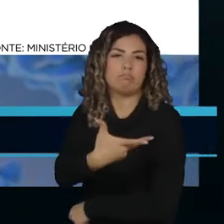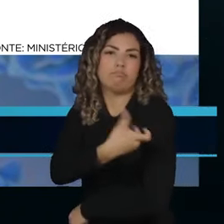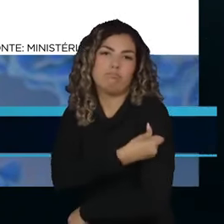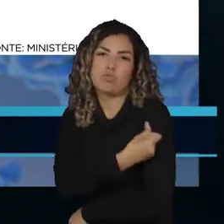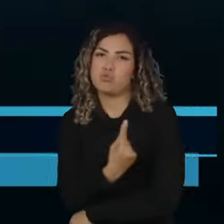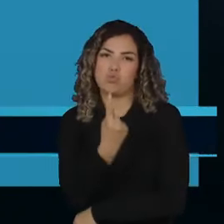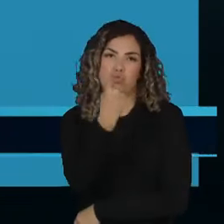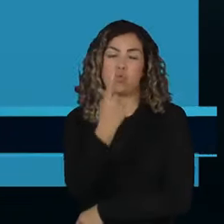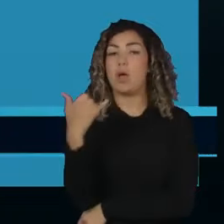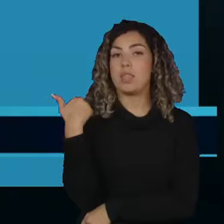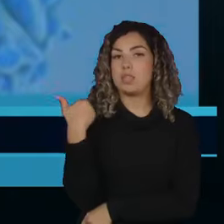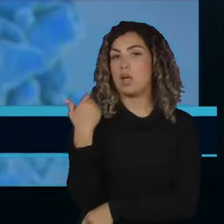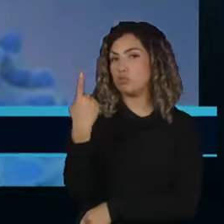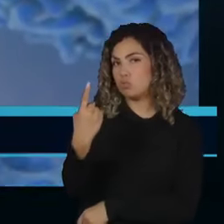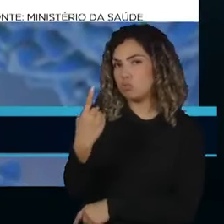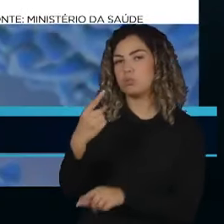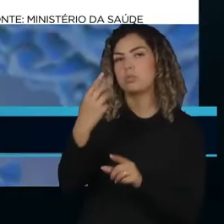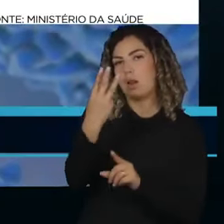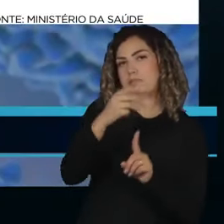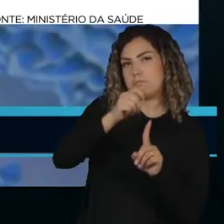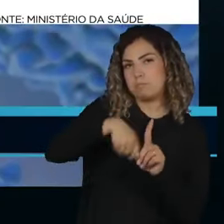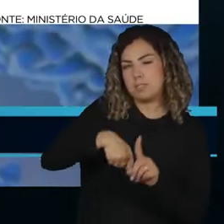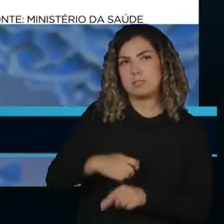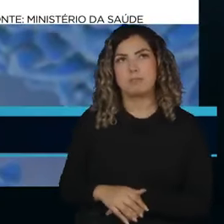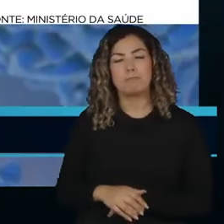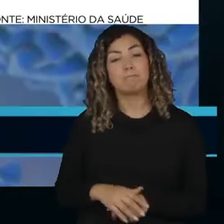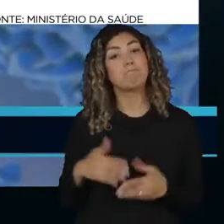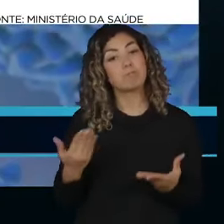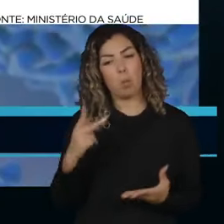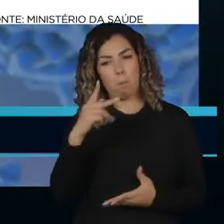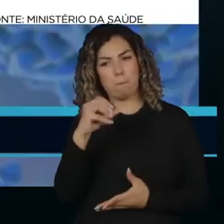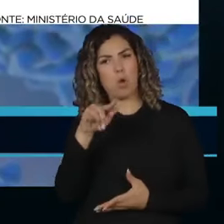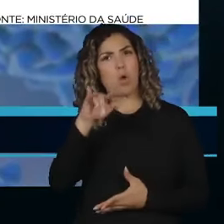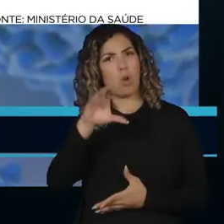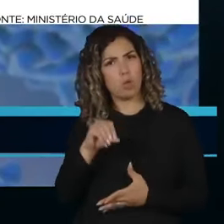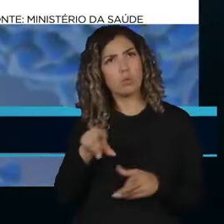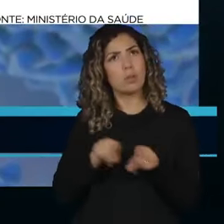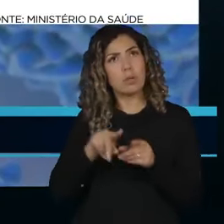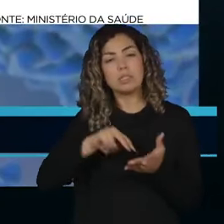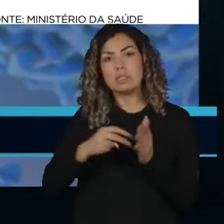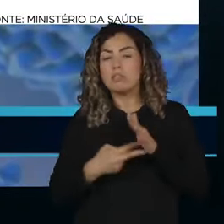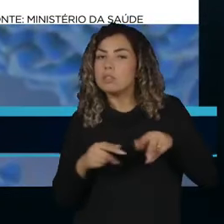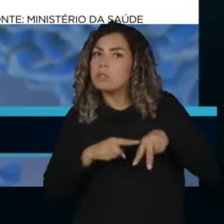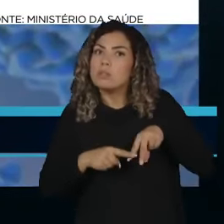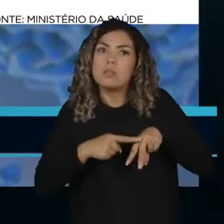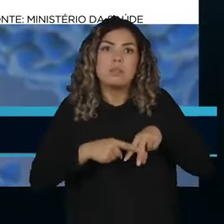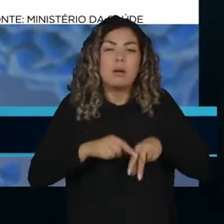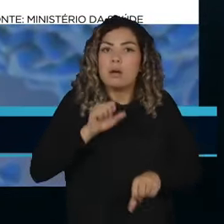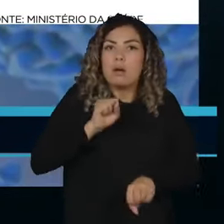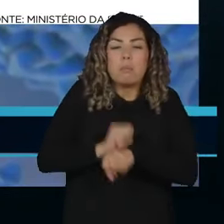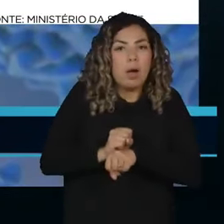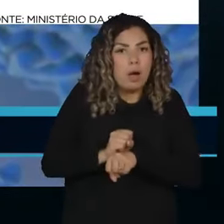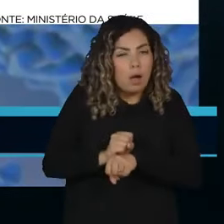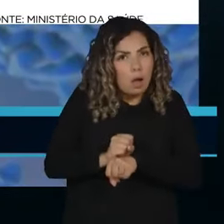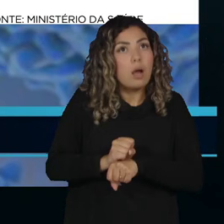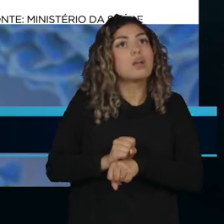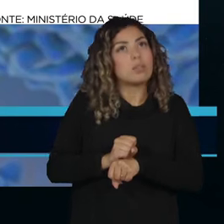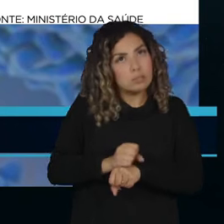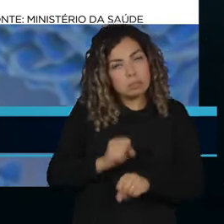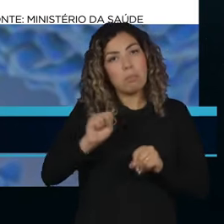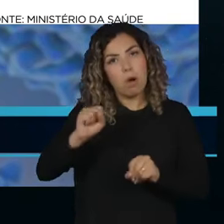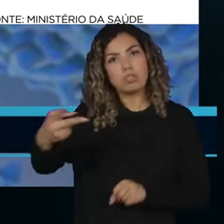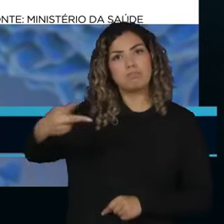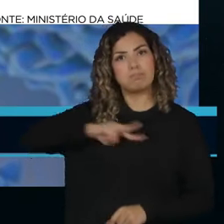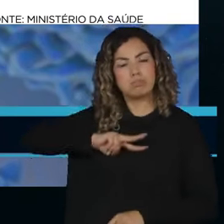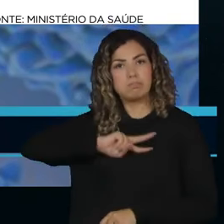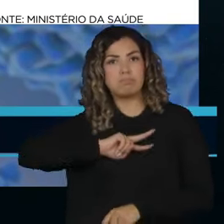3 meses. A polio, também conhecida como paralisia infantil, é contagiosa e infecta crianças e adultos por meio